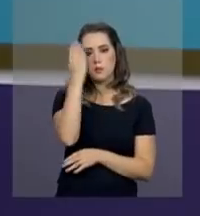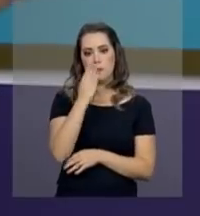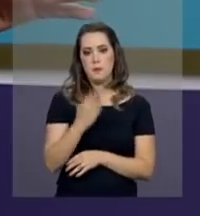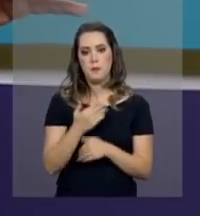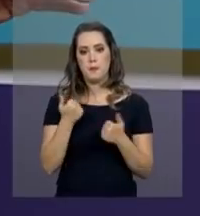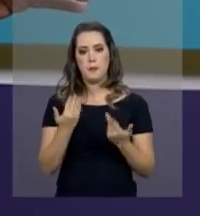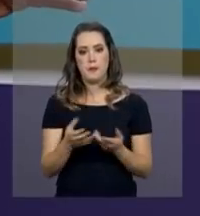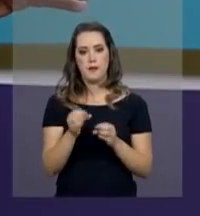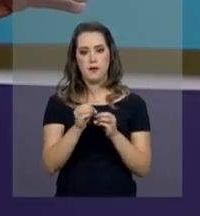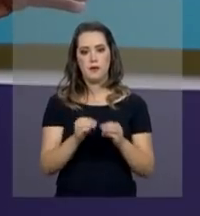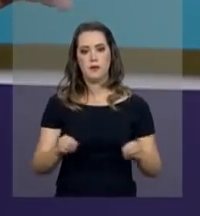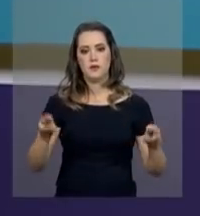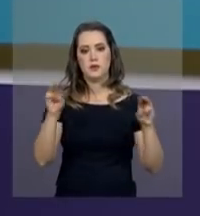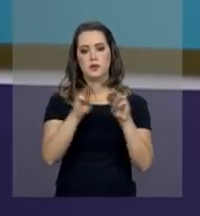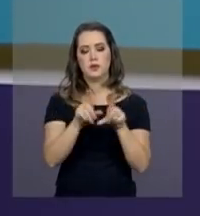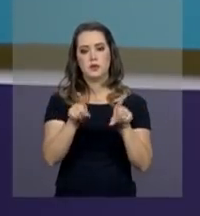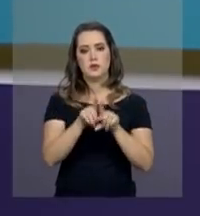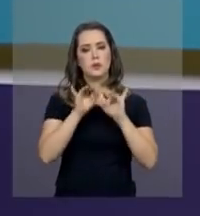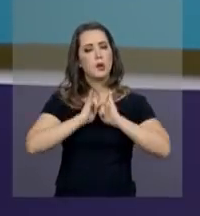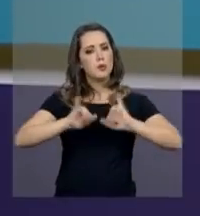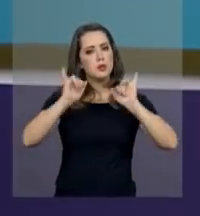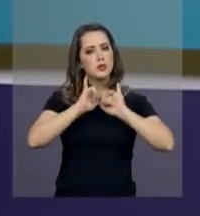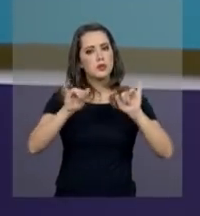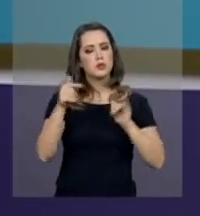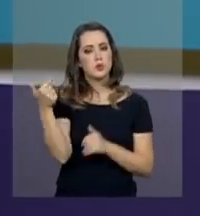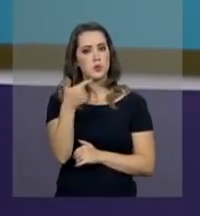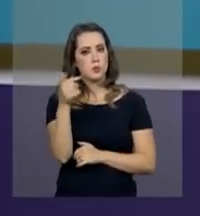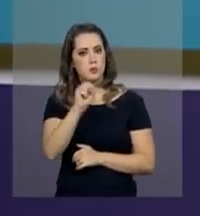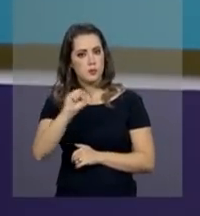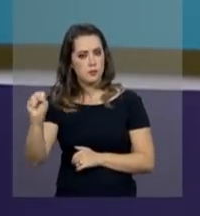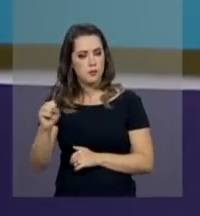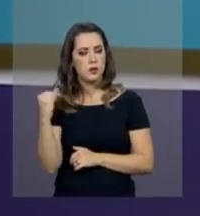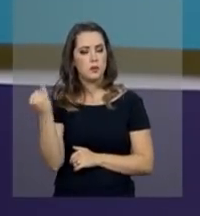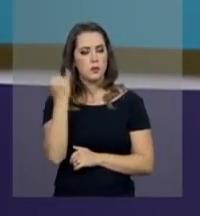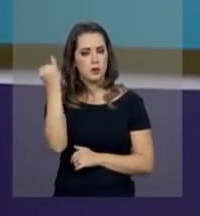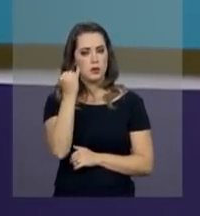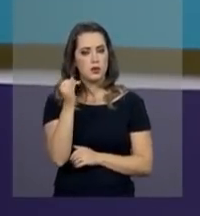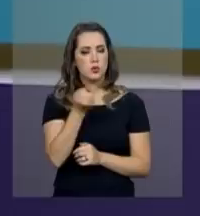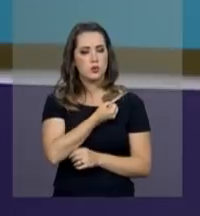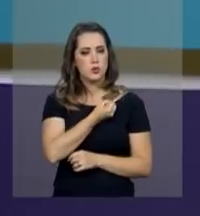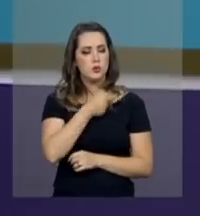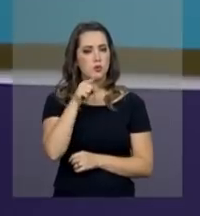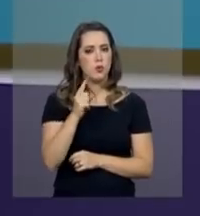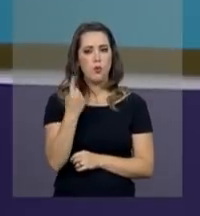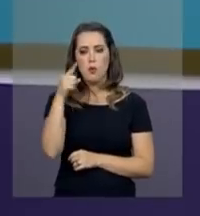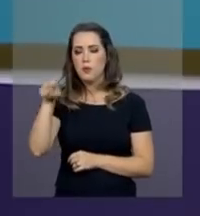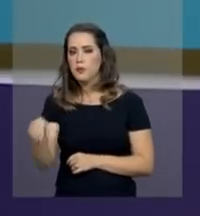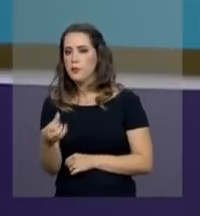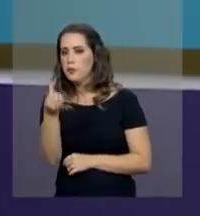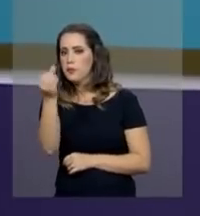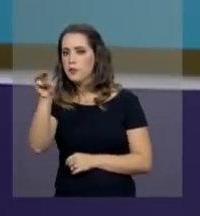Brasil. A ONU também divulgou, agora no segundo semestre, um dado interessante.